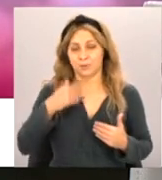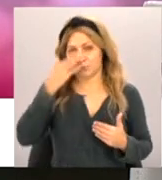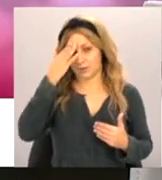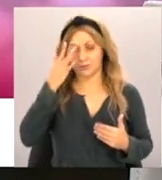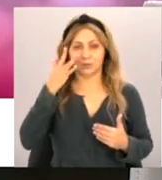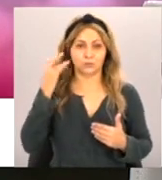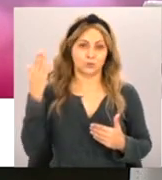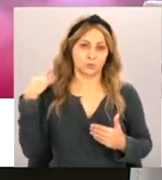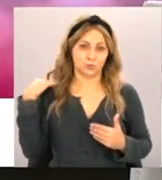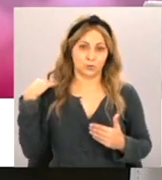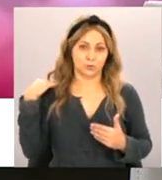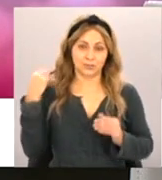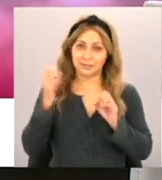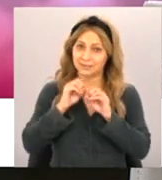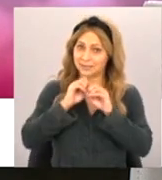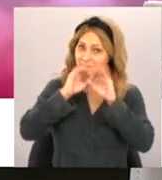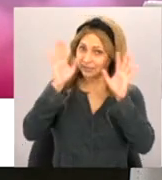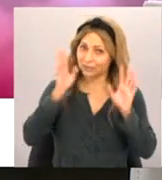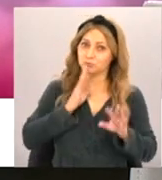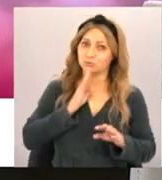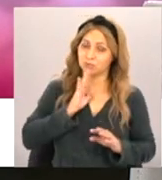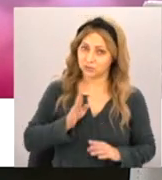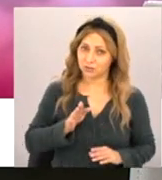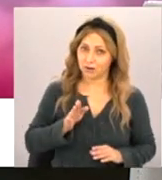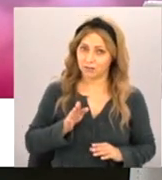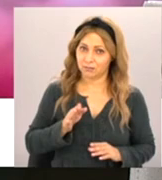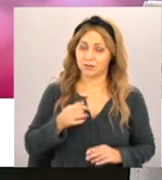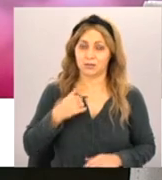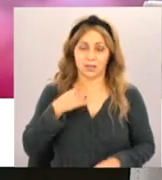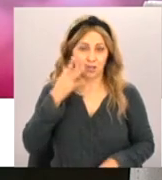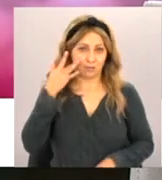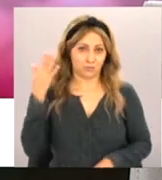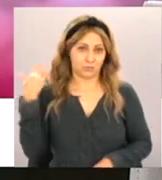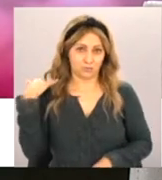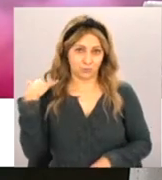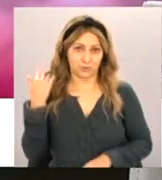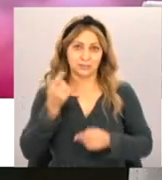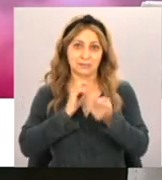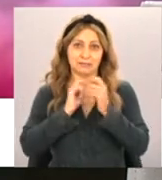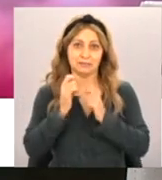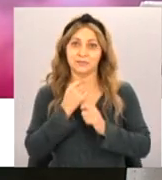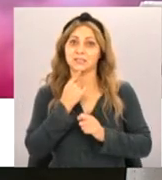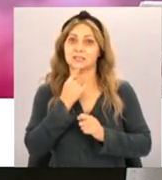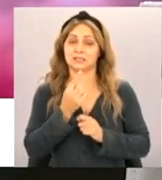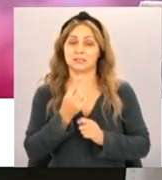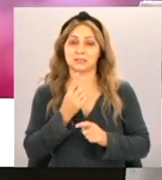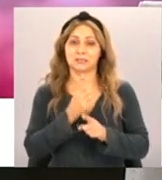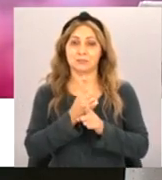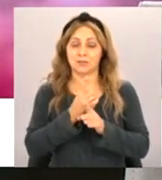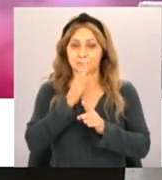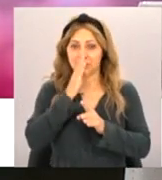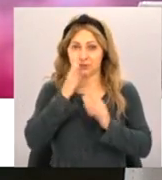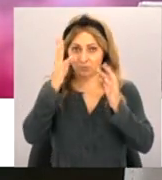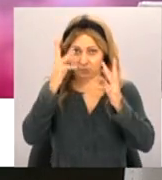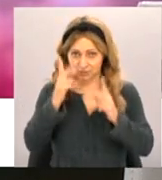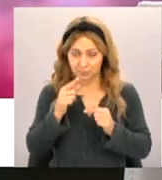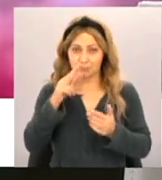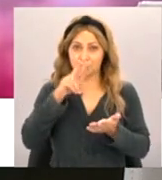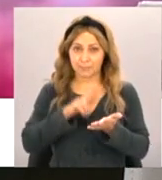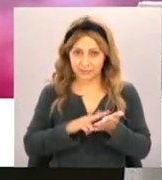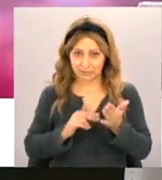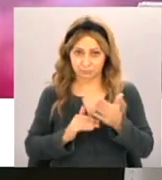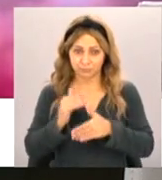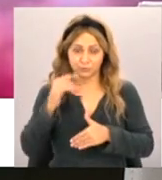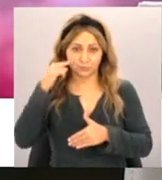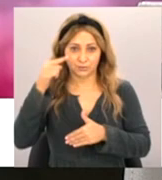António Costa já foi suficientemente claro eu havia António Costa dizer de uma entrevista que mesmo que o orçamento tivesse passado a especialidade